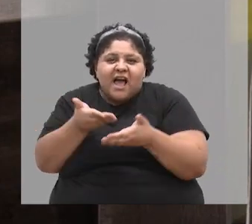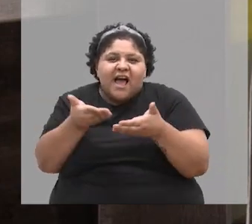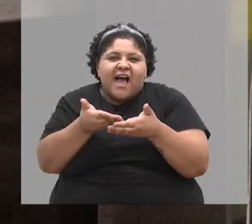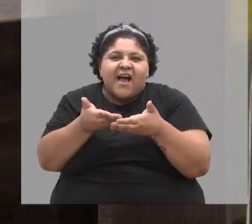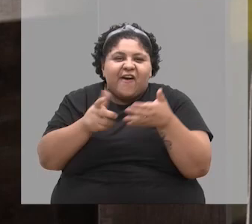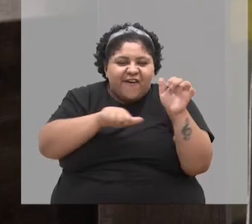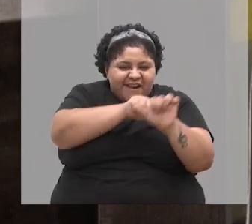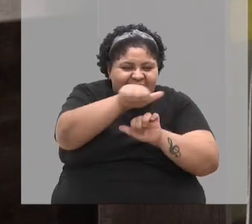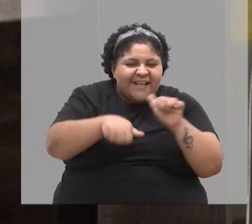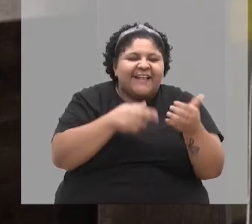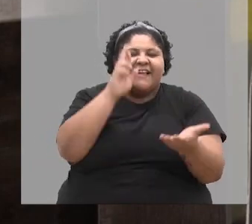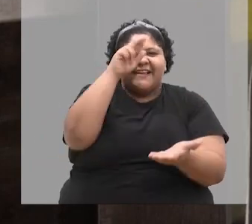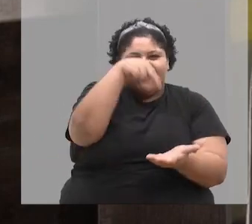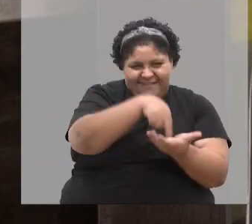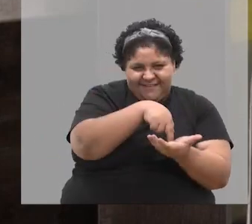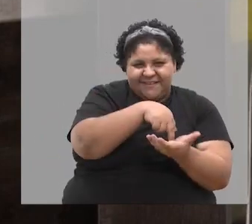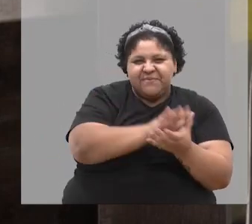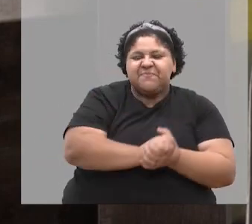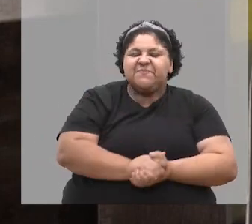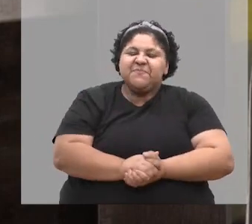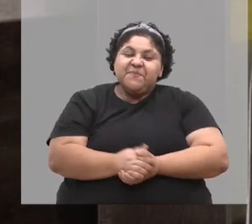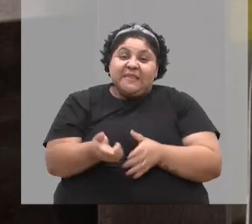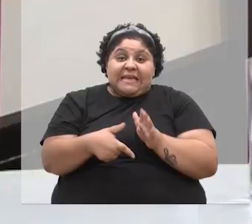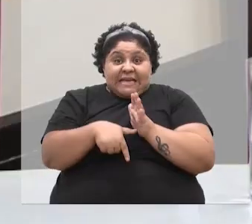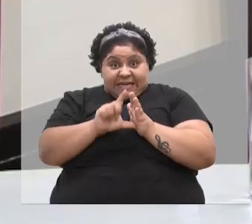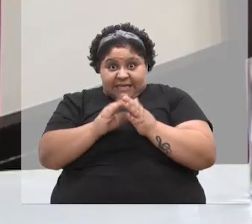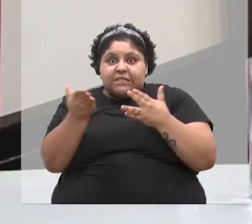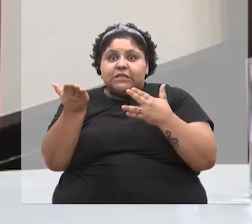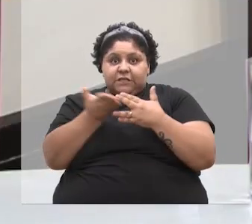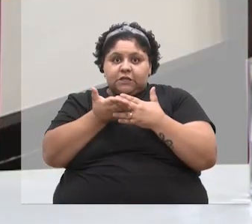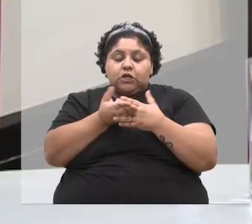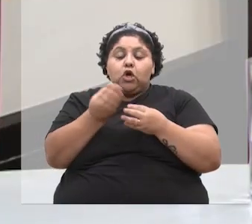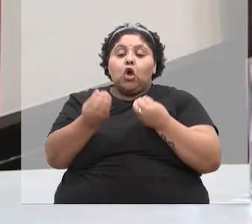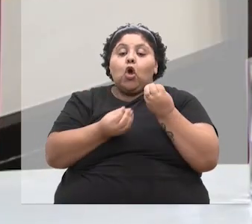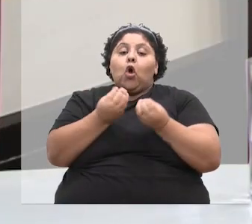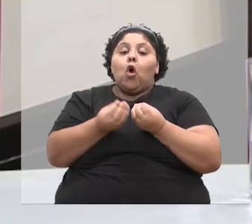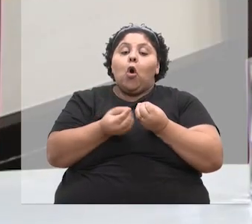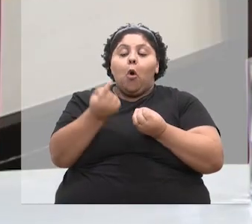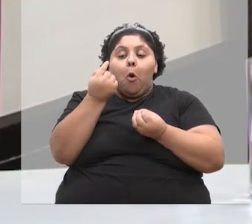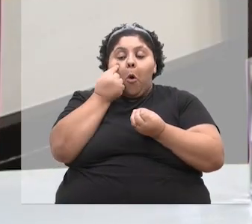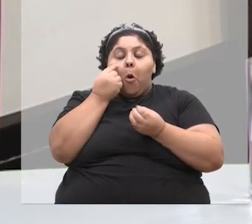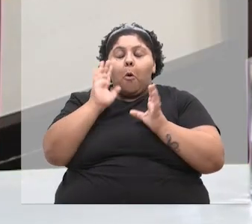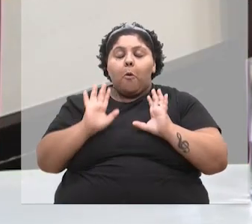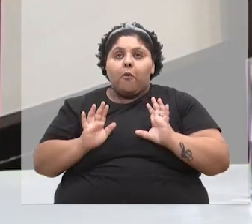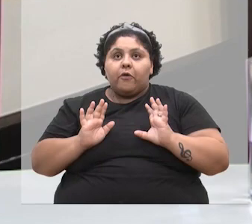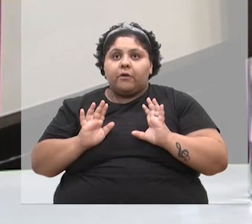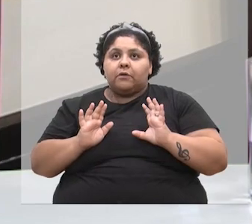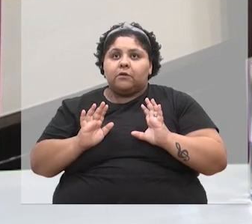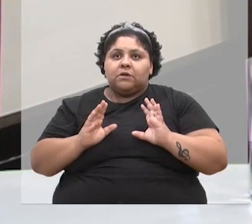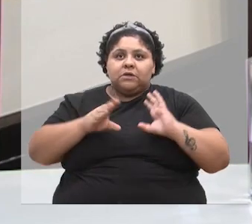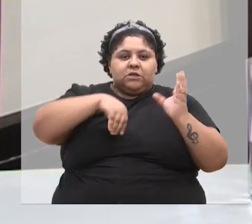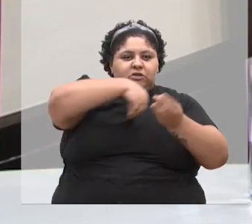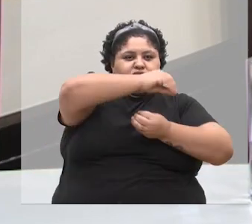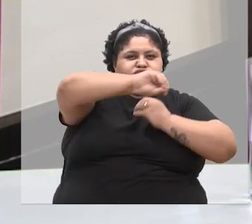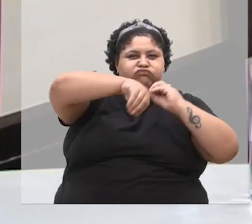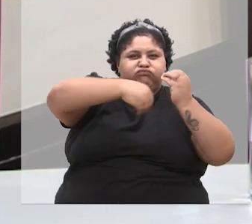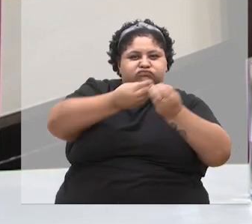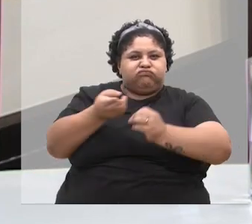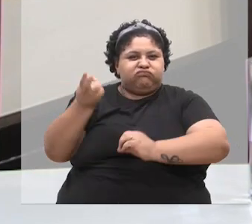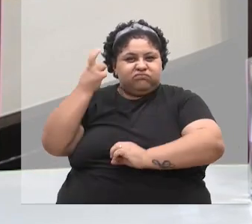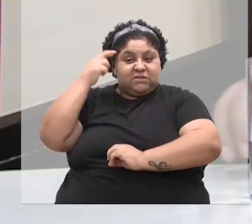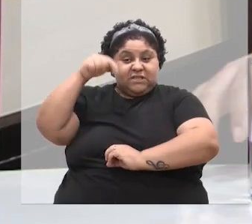nessa pauta e agora está se tornando uma realidade. Antes do intervalo, vereadora, como é que a senhora tem visto também